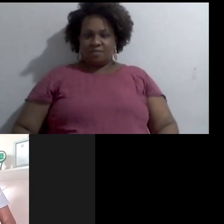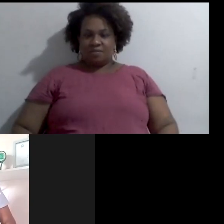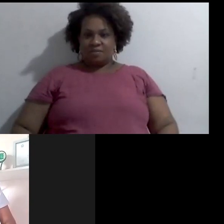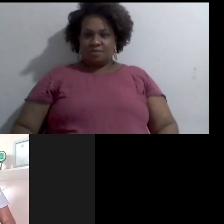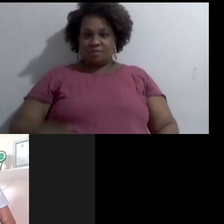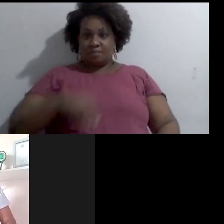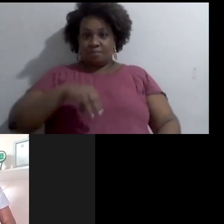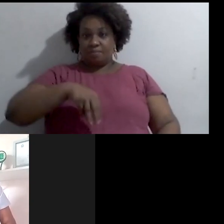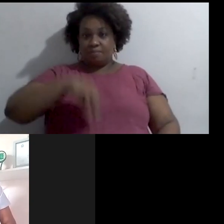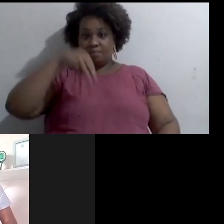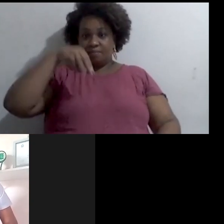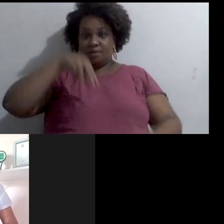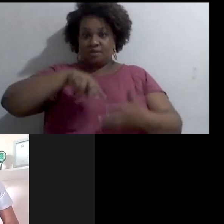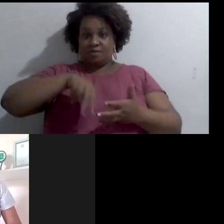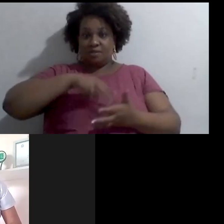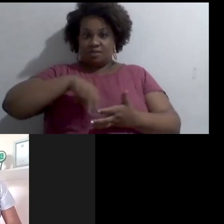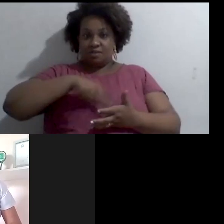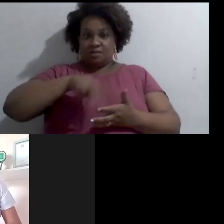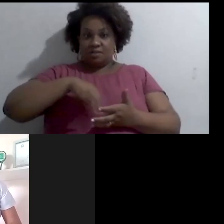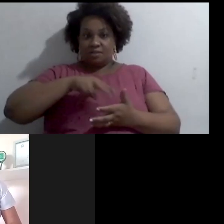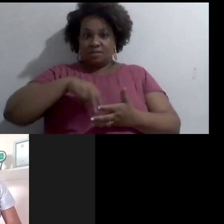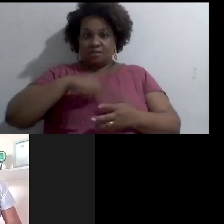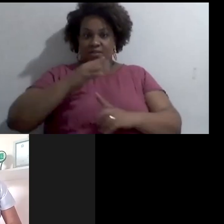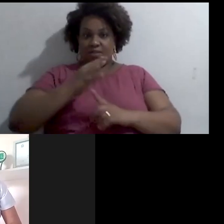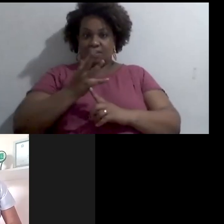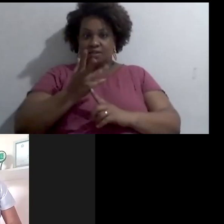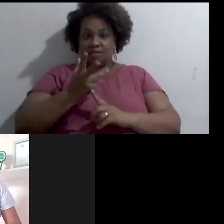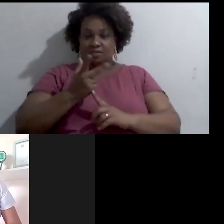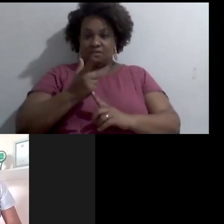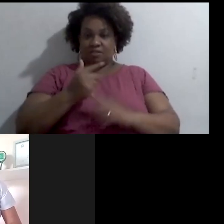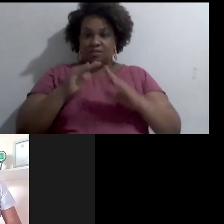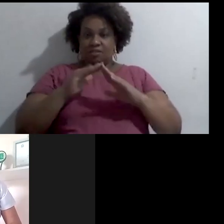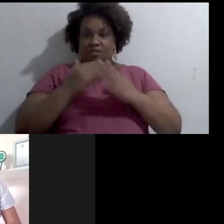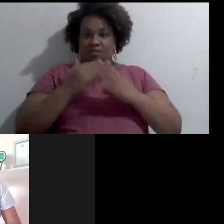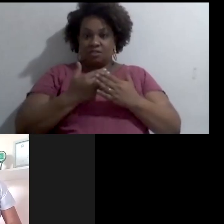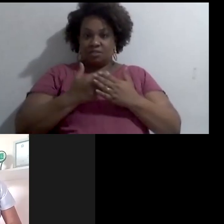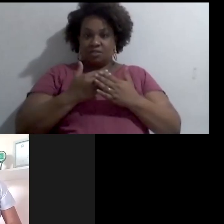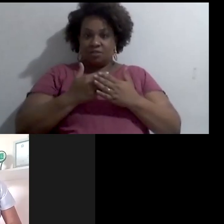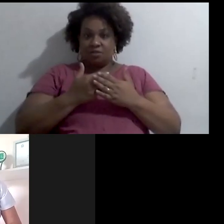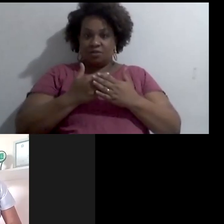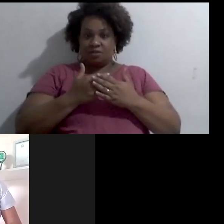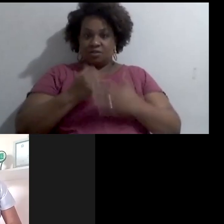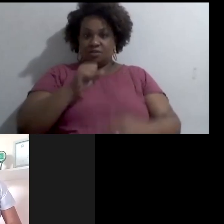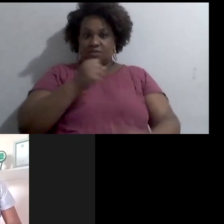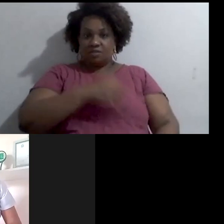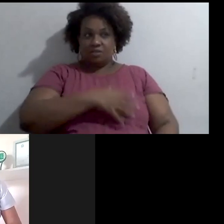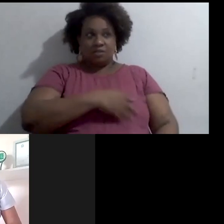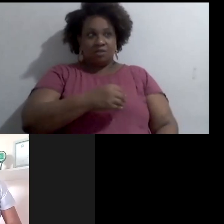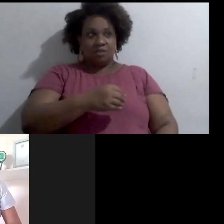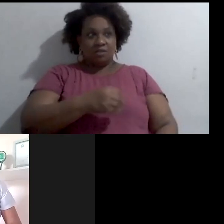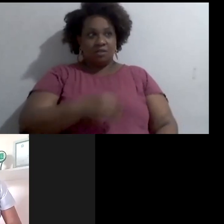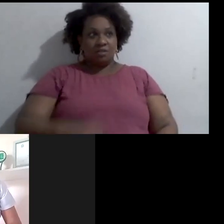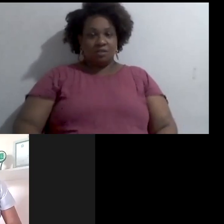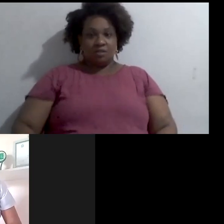eu estou como arte metropolitana, escola de balé de Cós Salteado, e também faço